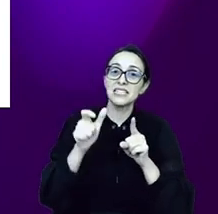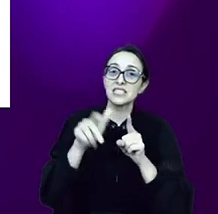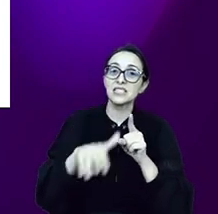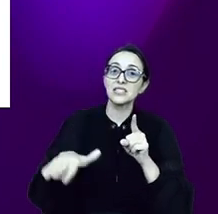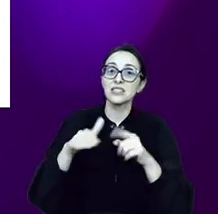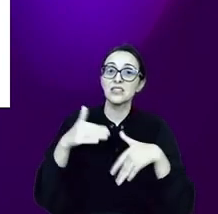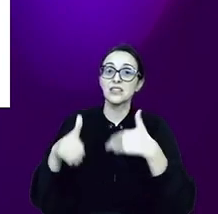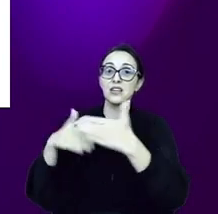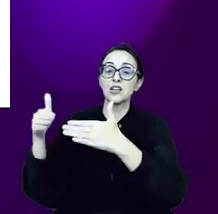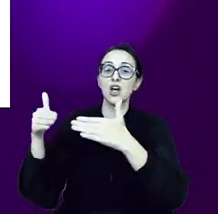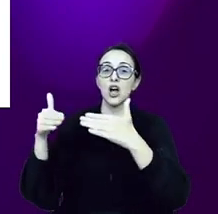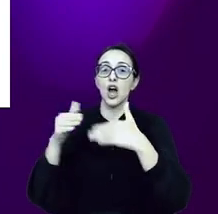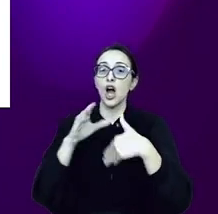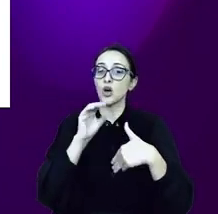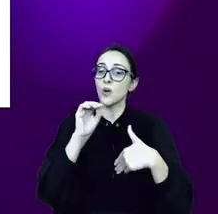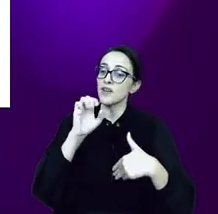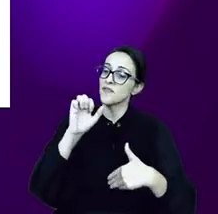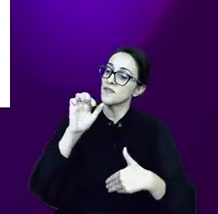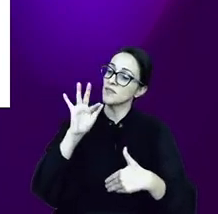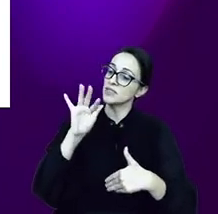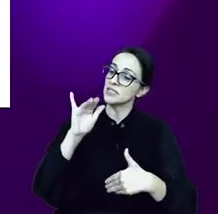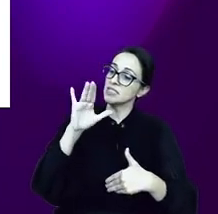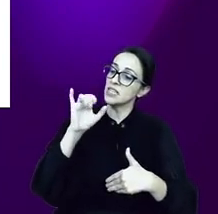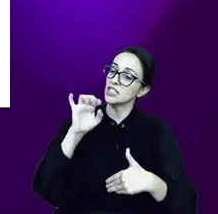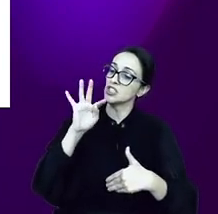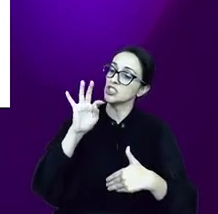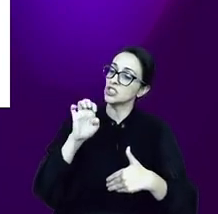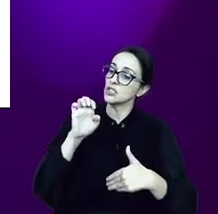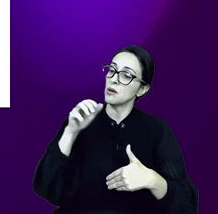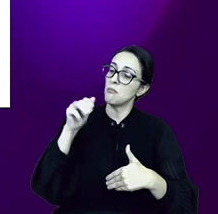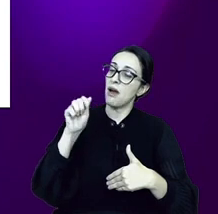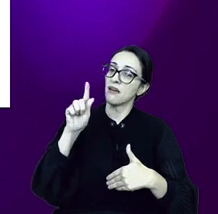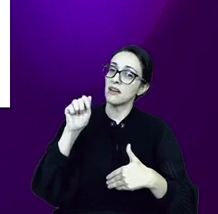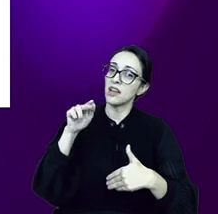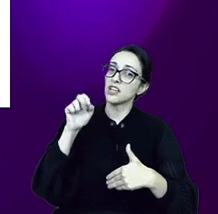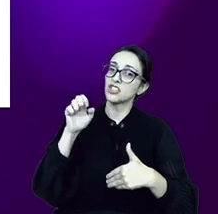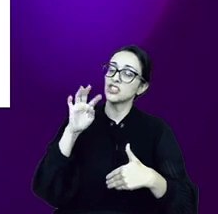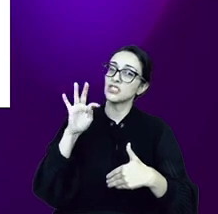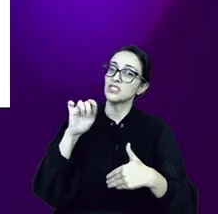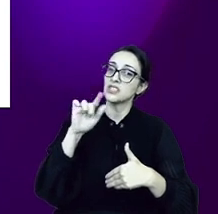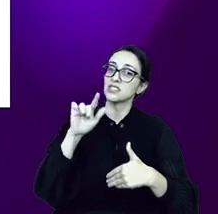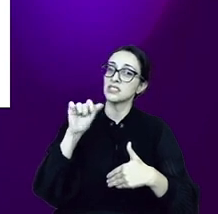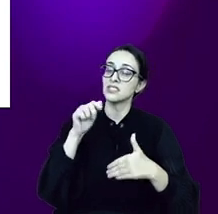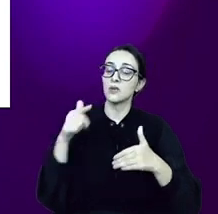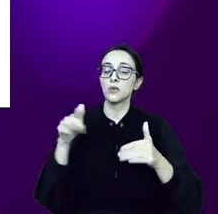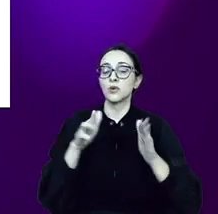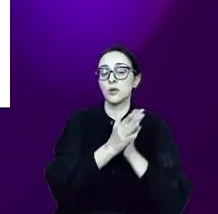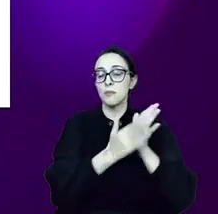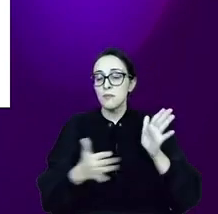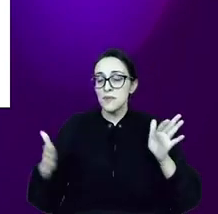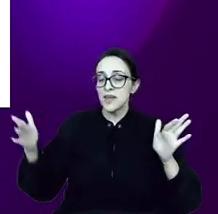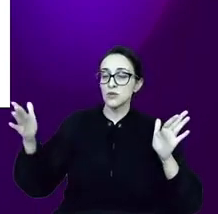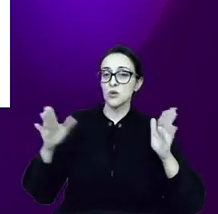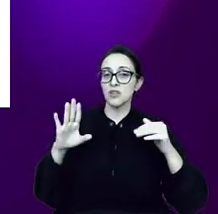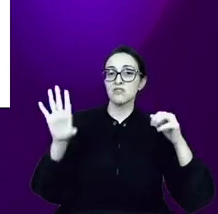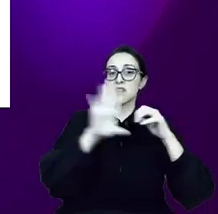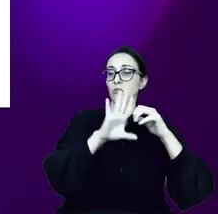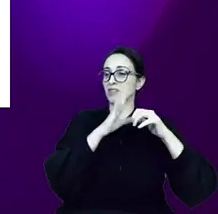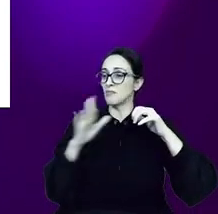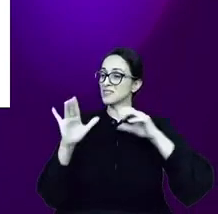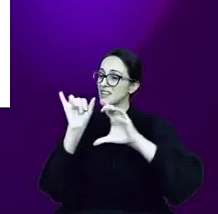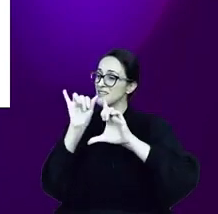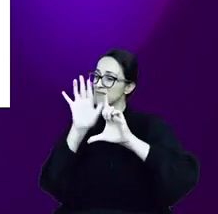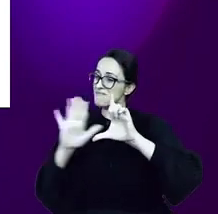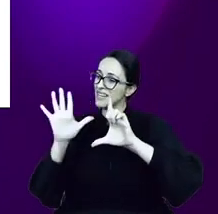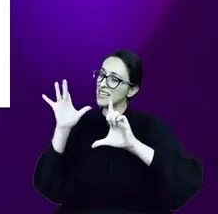coeficiente de magnetização com o aspecto de desfecho, quando a gente compara a ressonância no período subagudo do trauma com a imagem tardia e o desfecho